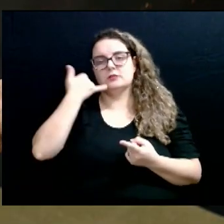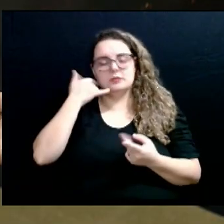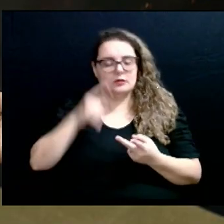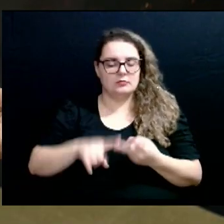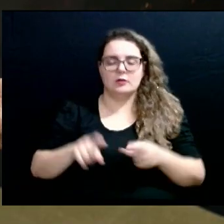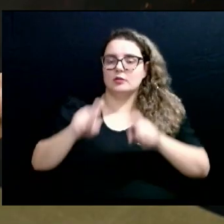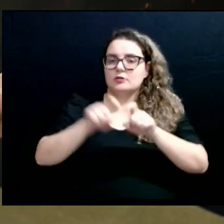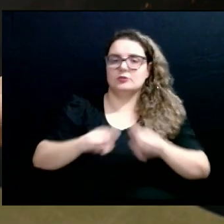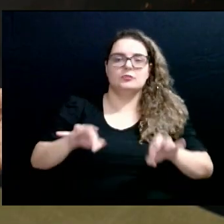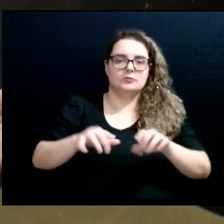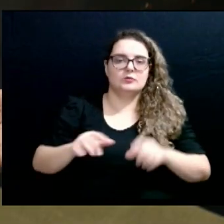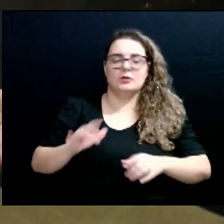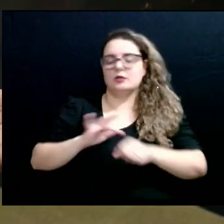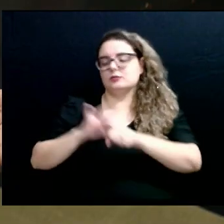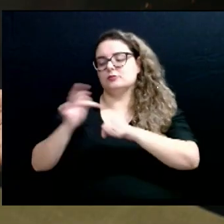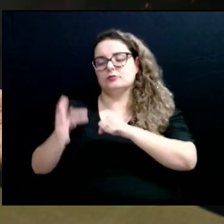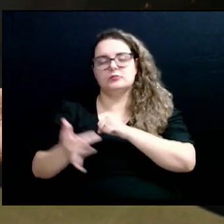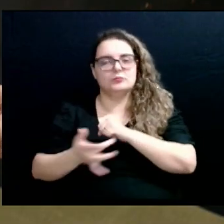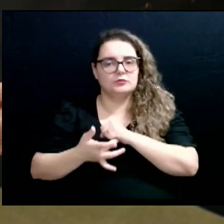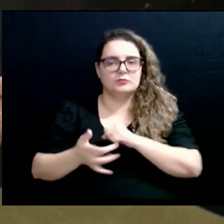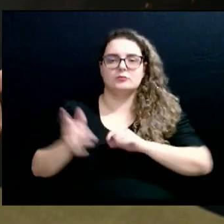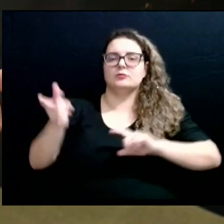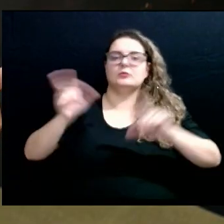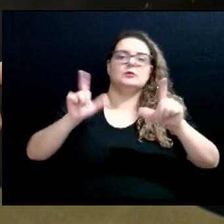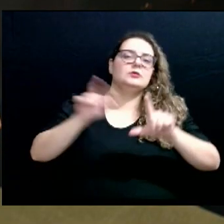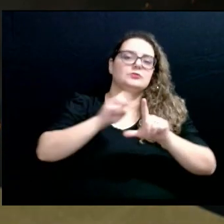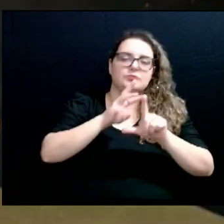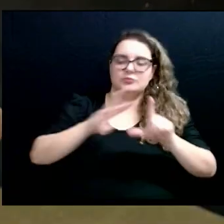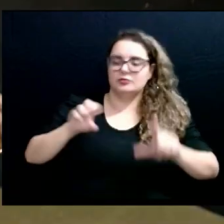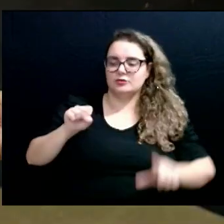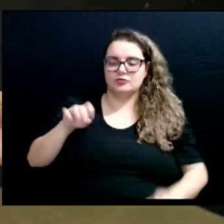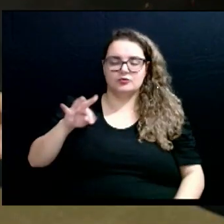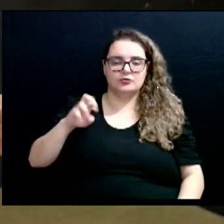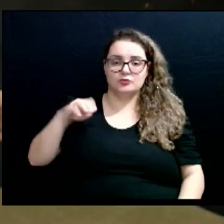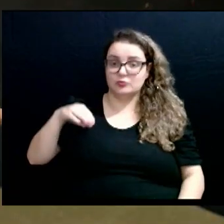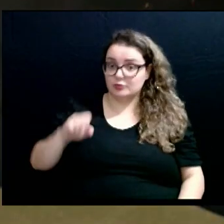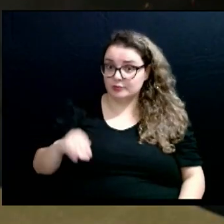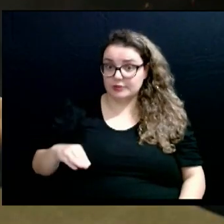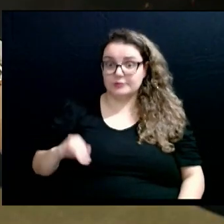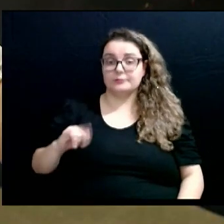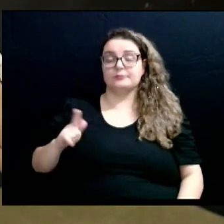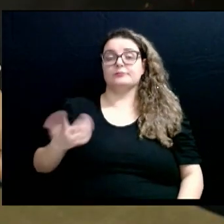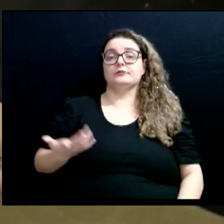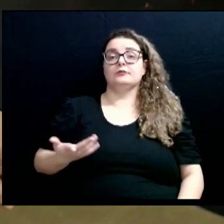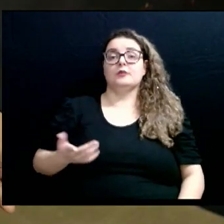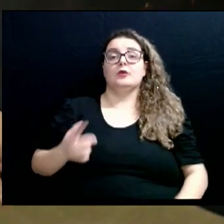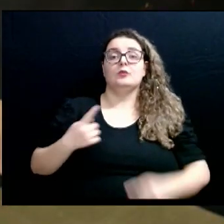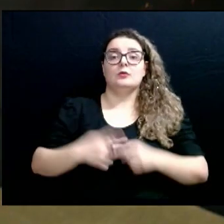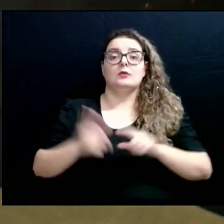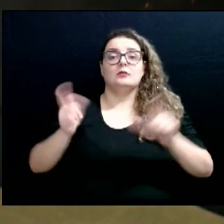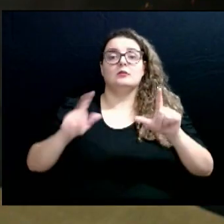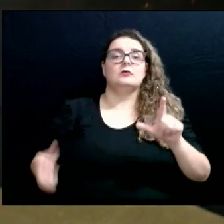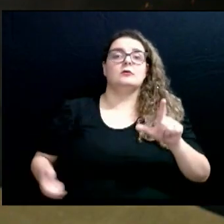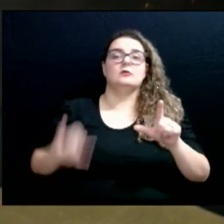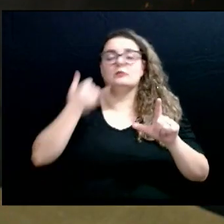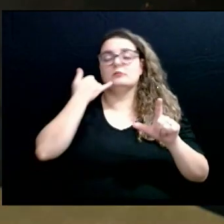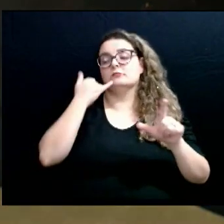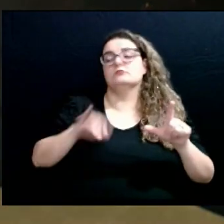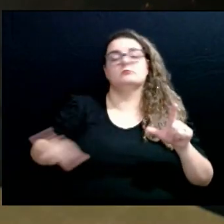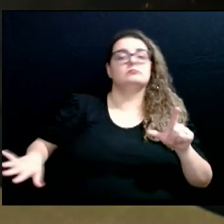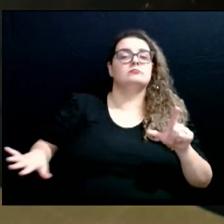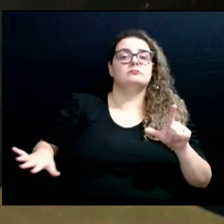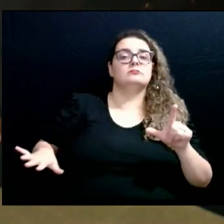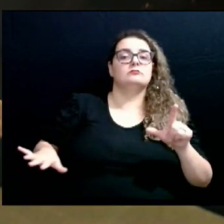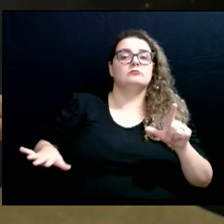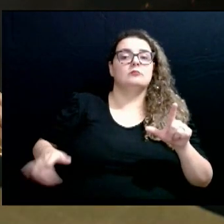redes sociais, de streaming, né? Porque às vezes a gente fica até na televisão, você pega o celular, deixa de lado, mas aí você fica na